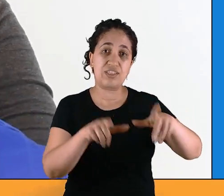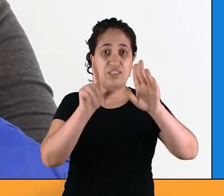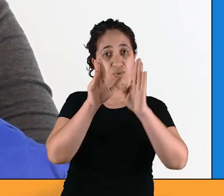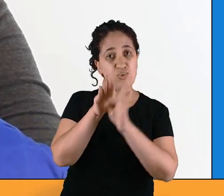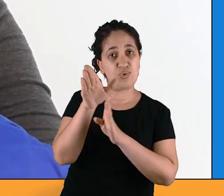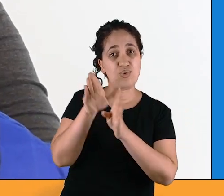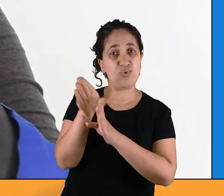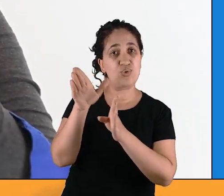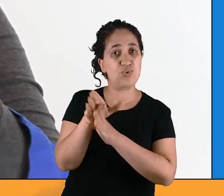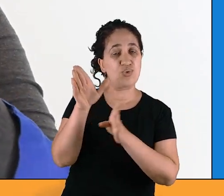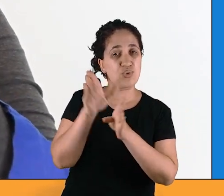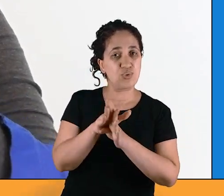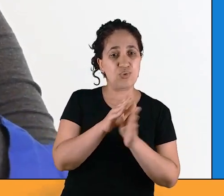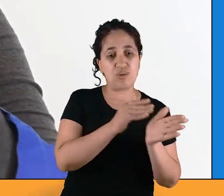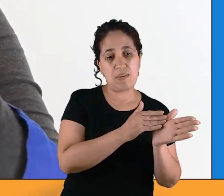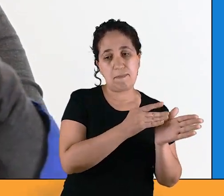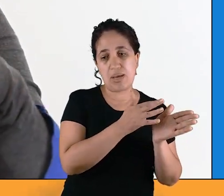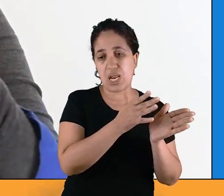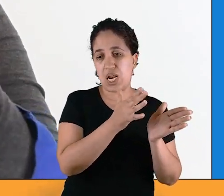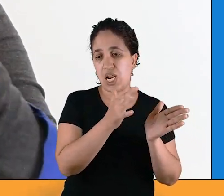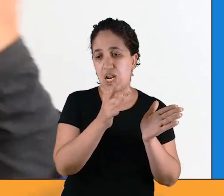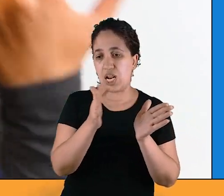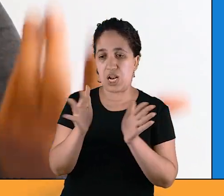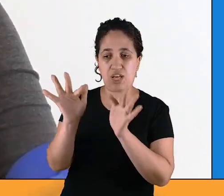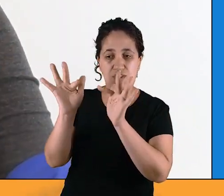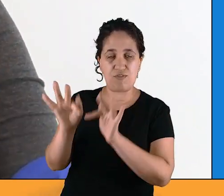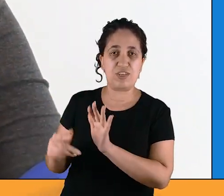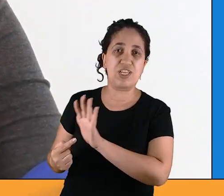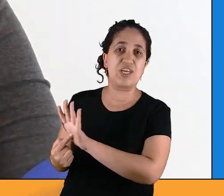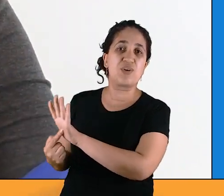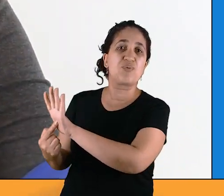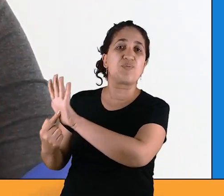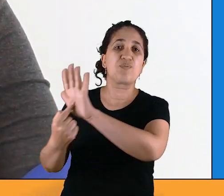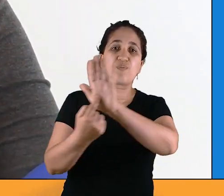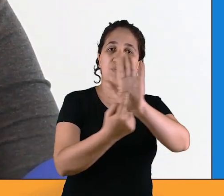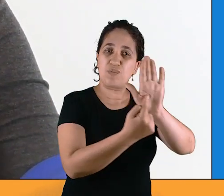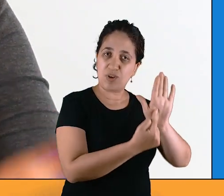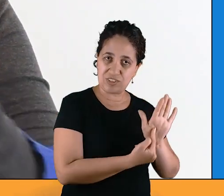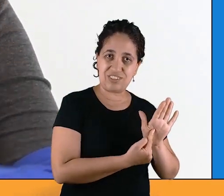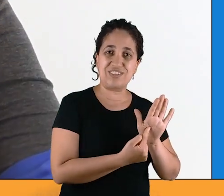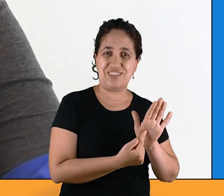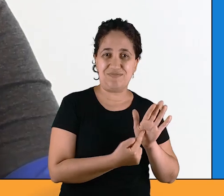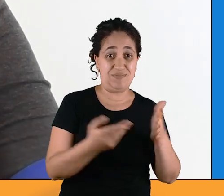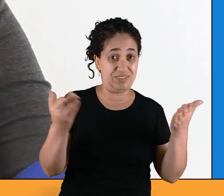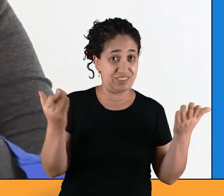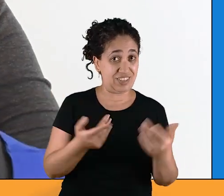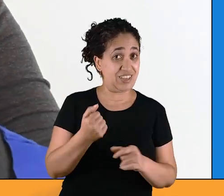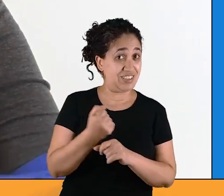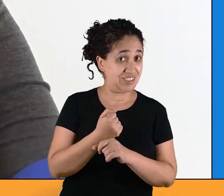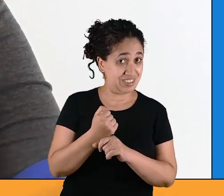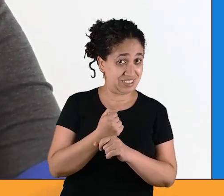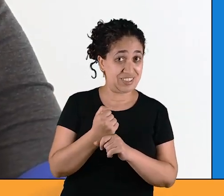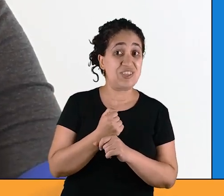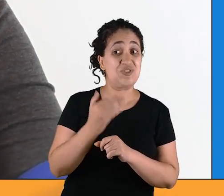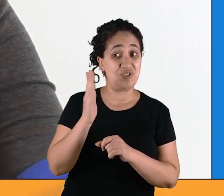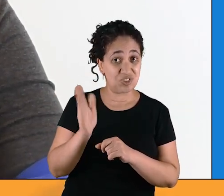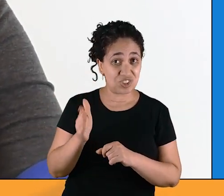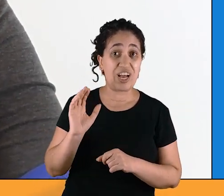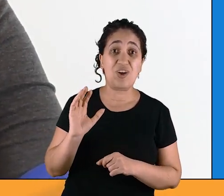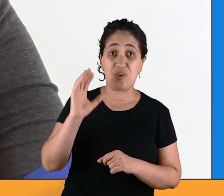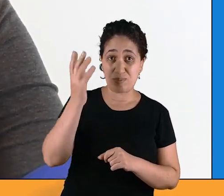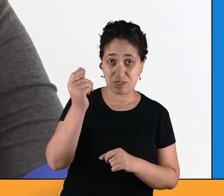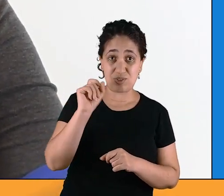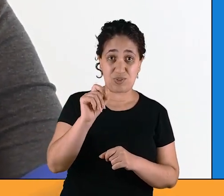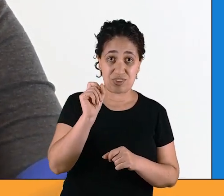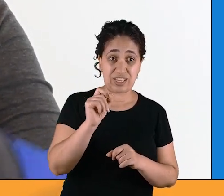receberem orientação e ao fim desse processo é feita uma amostra desses trabalhos. Inclusive esse ano já está acontecendo